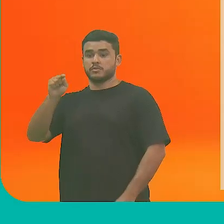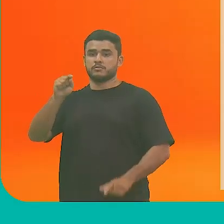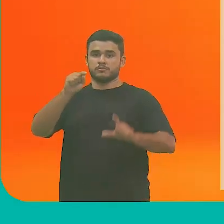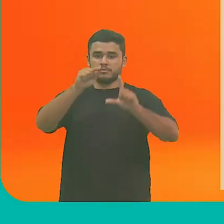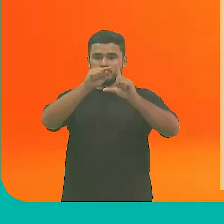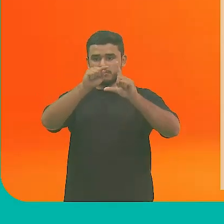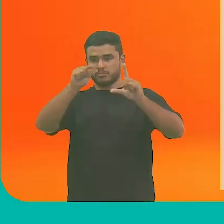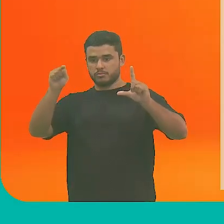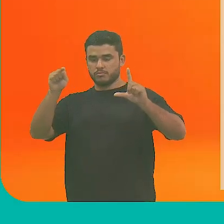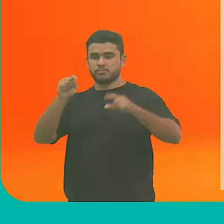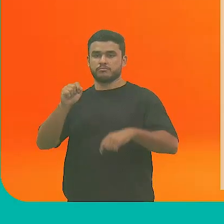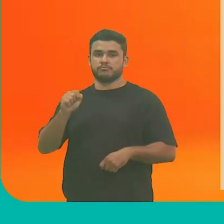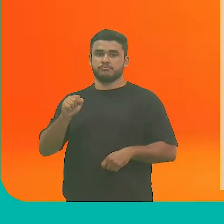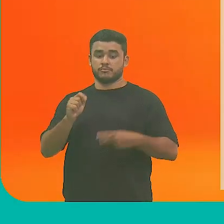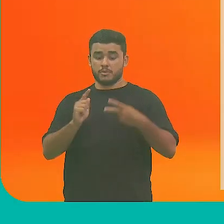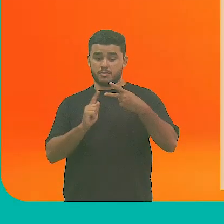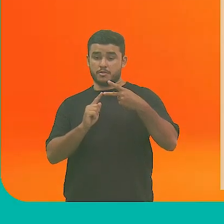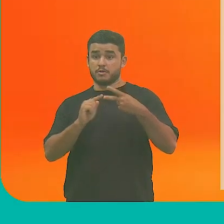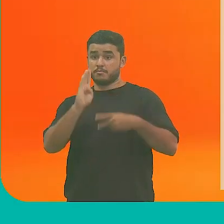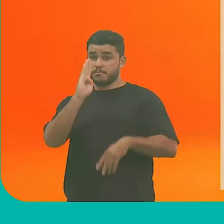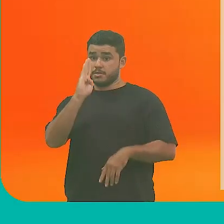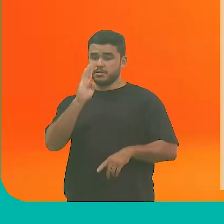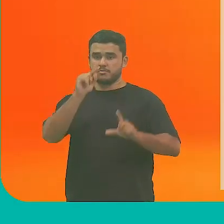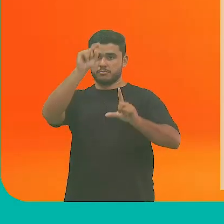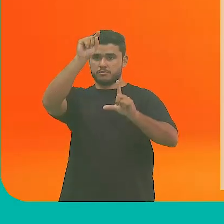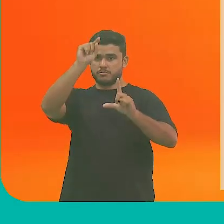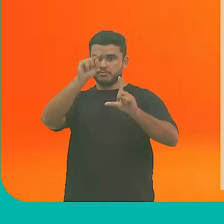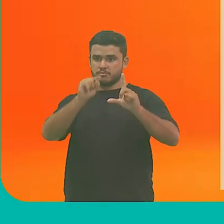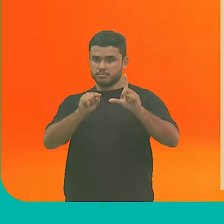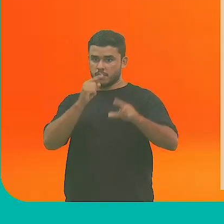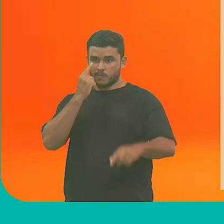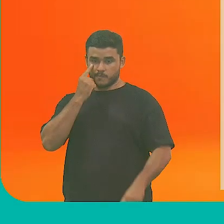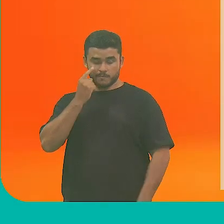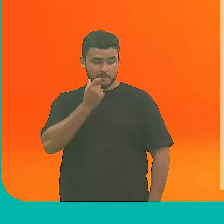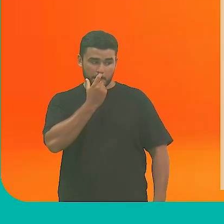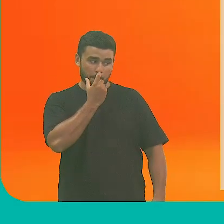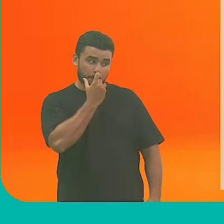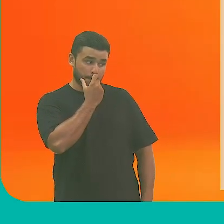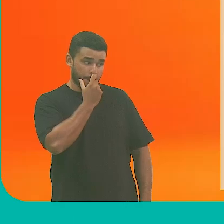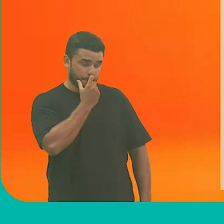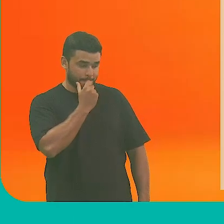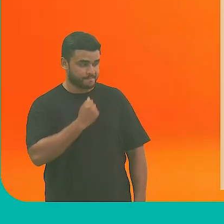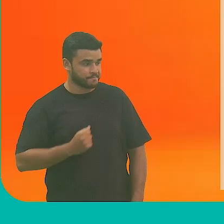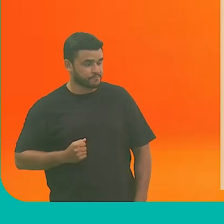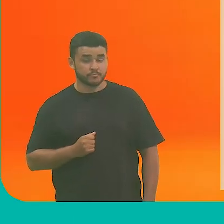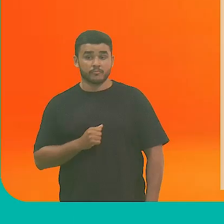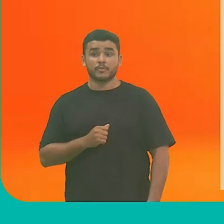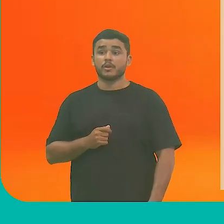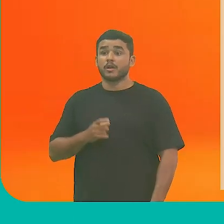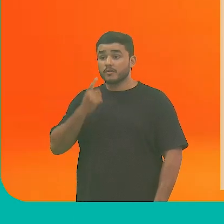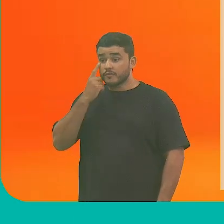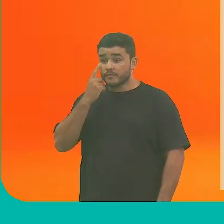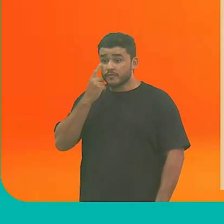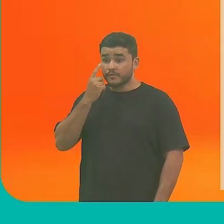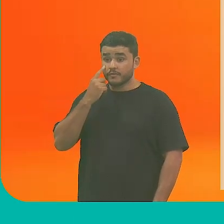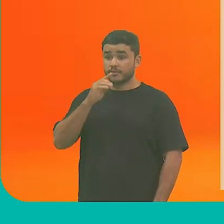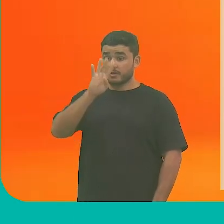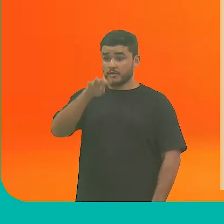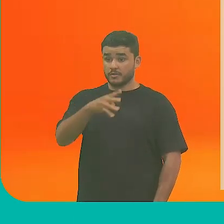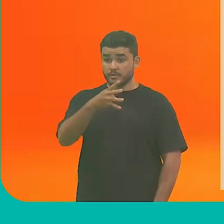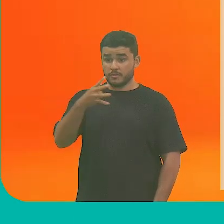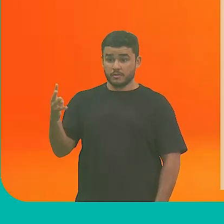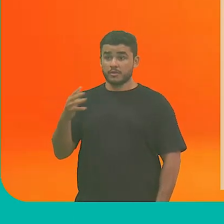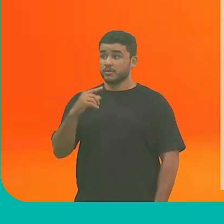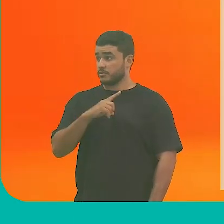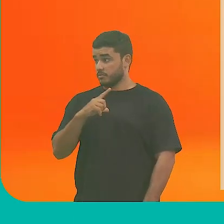Durante horas consecutivas, esses valores foram observados em 9